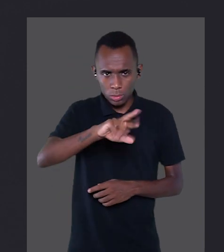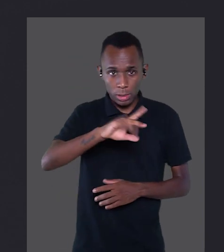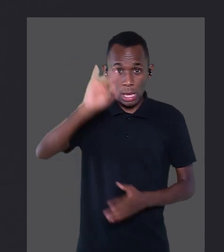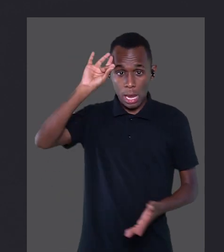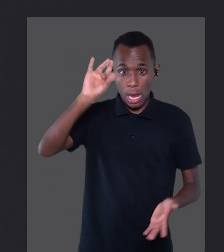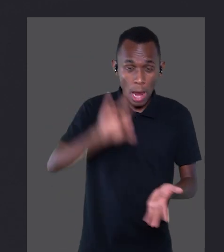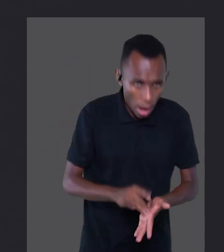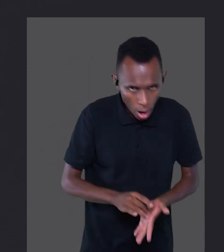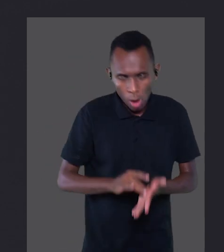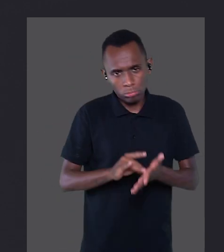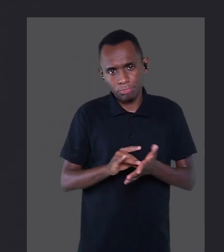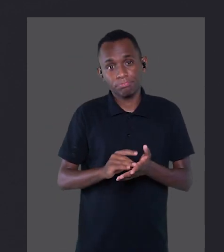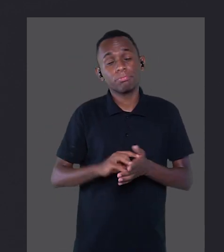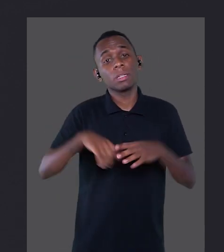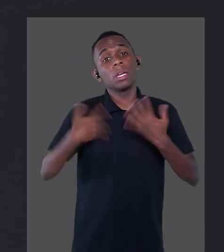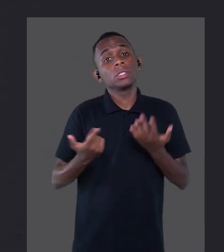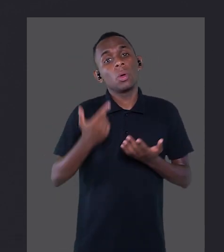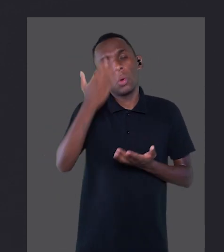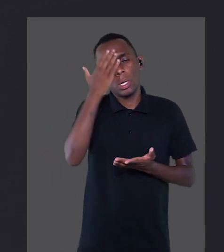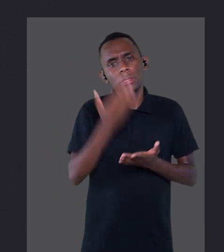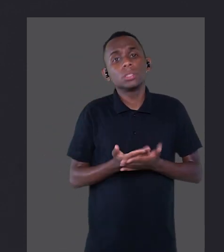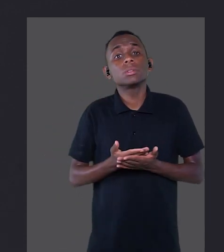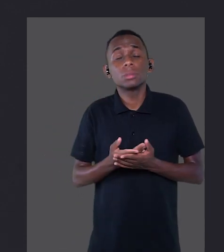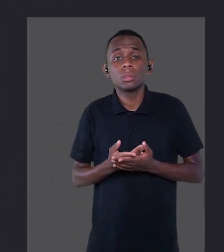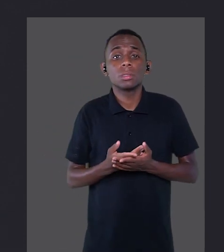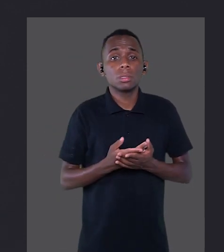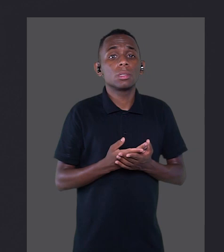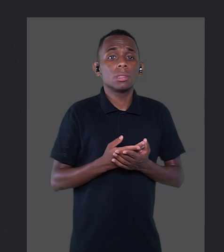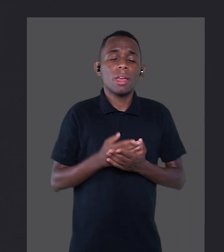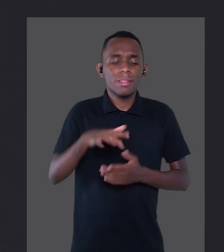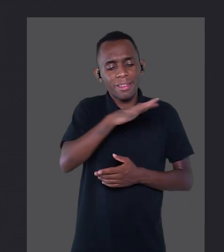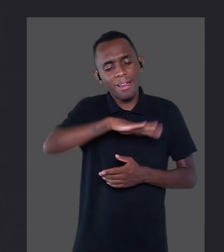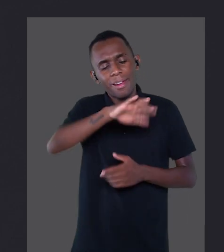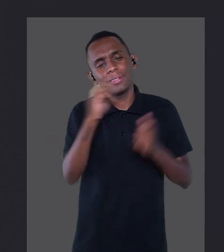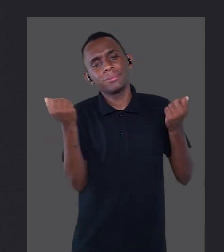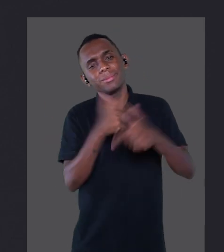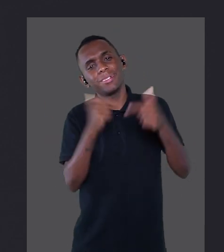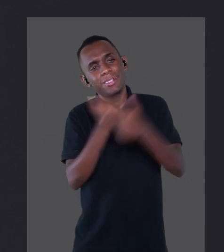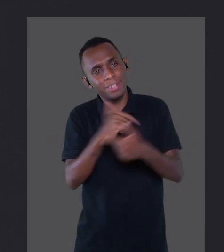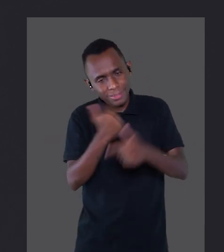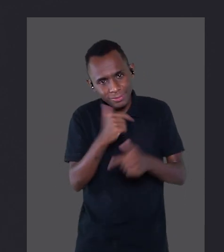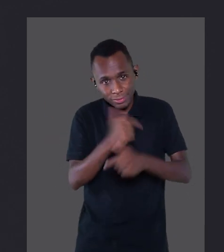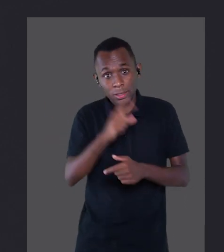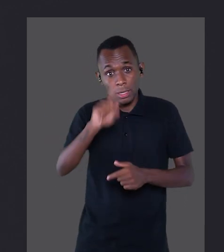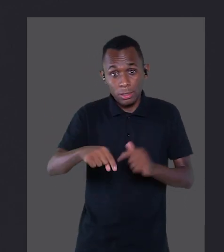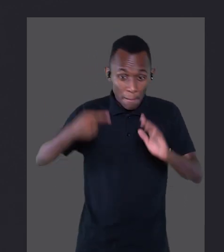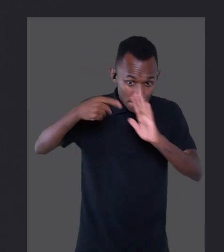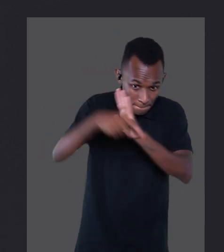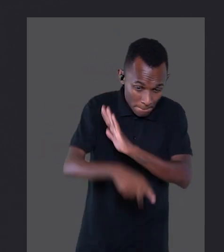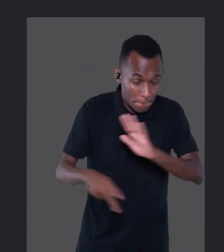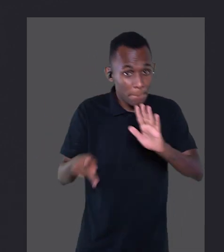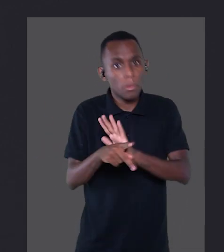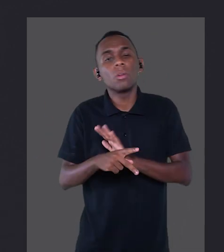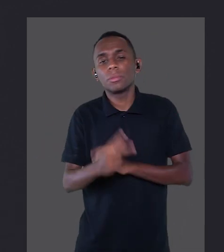né? E eu acho que é com esse álibi da comédia e da farsa, que é um álibi profundamente